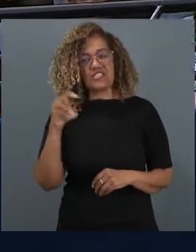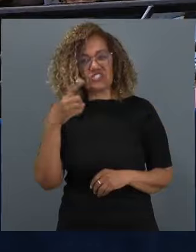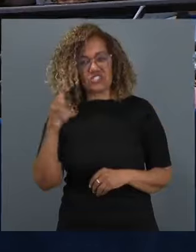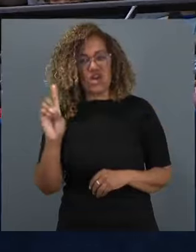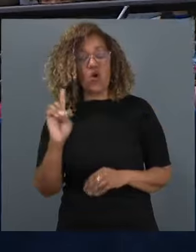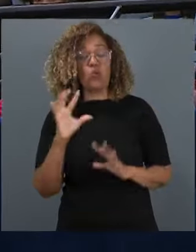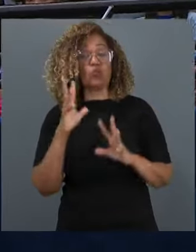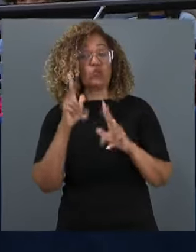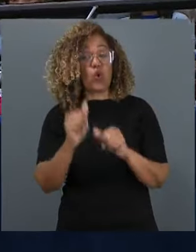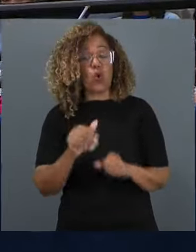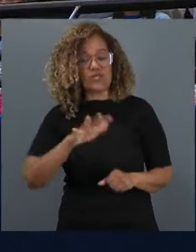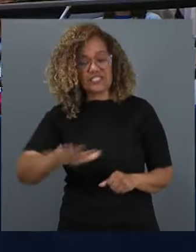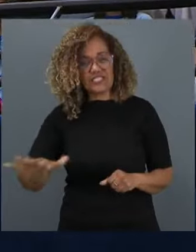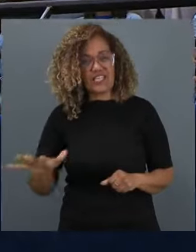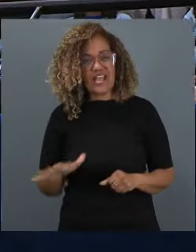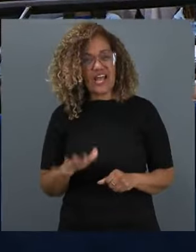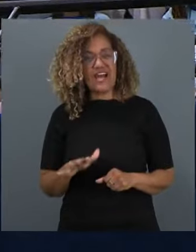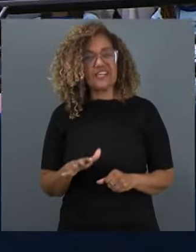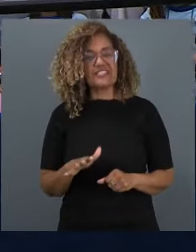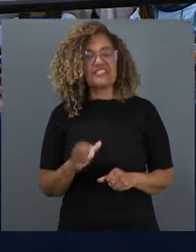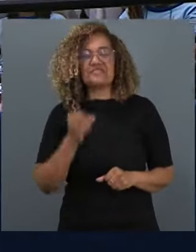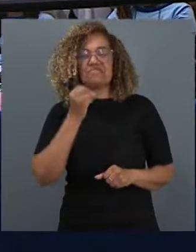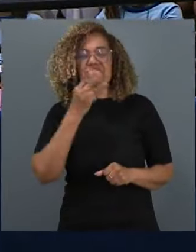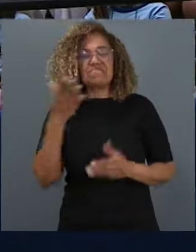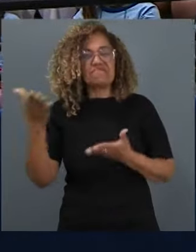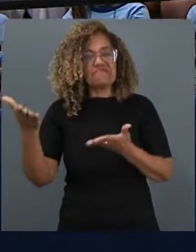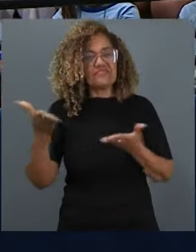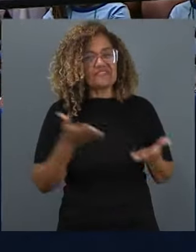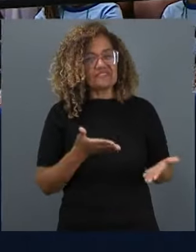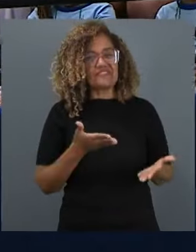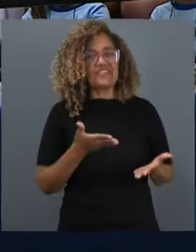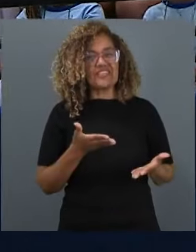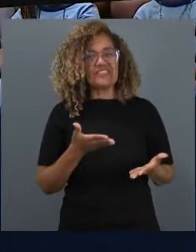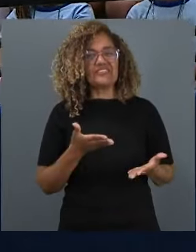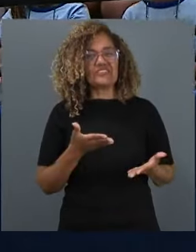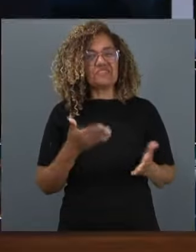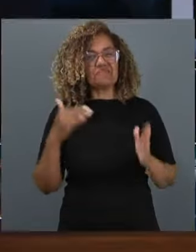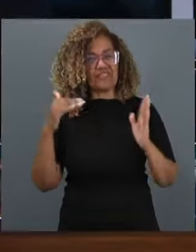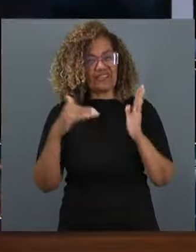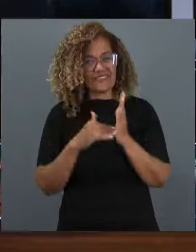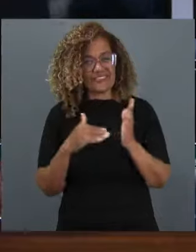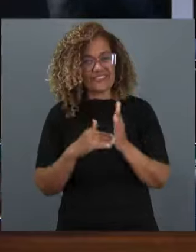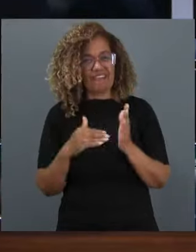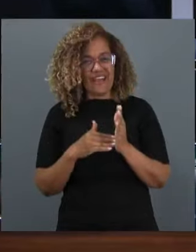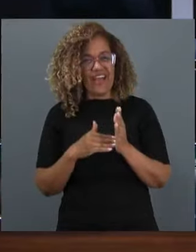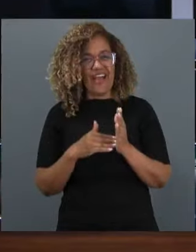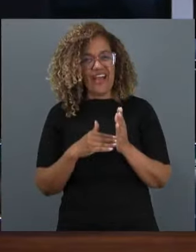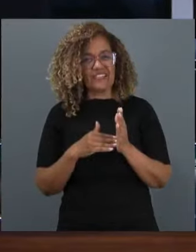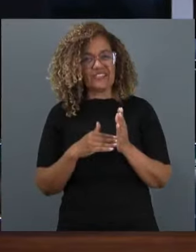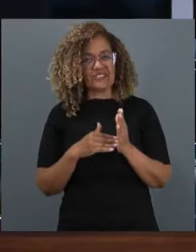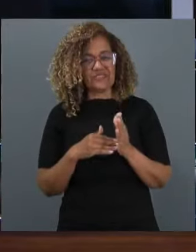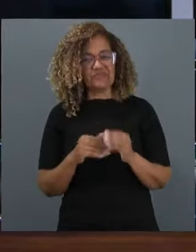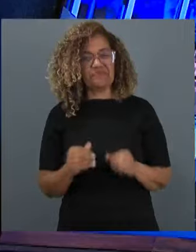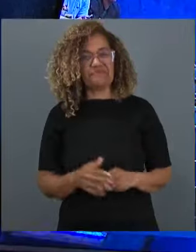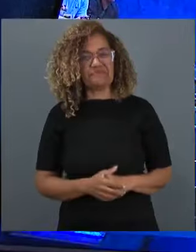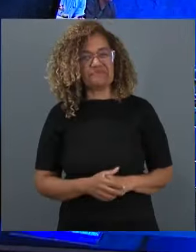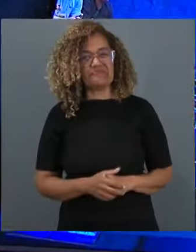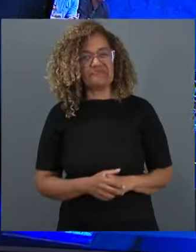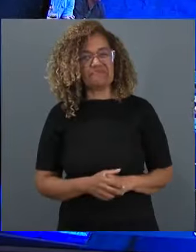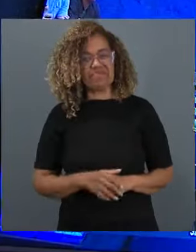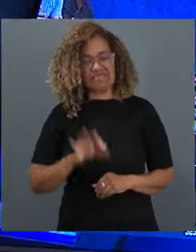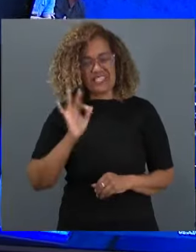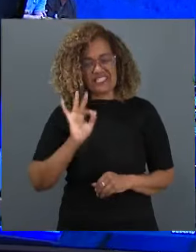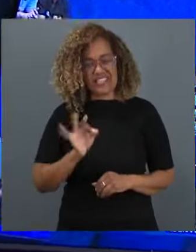alunos, crianças que estão aqui, sejam bem-vindos ao Senado Federal, ao Senado da República. Tenho certeza